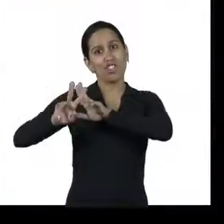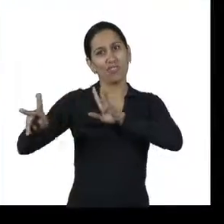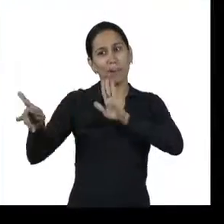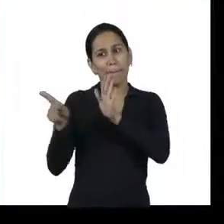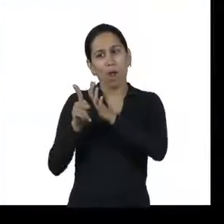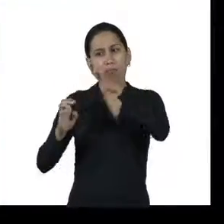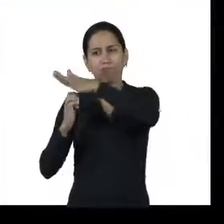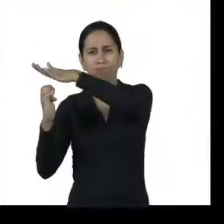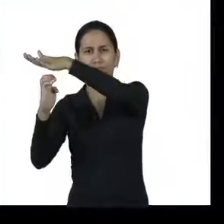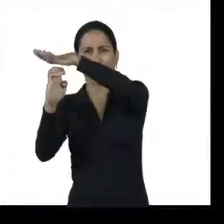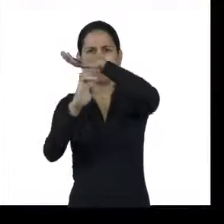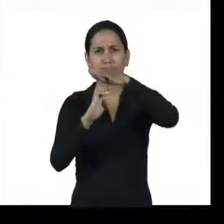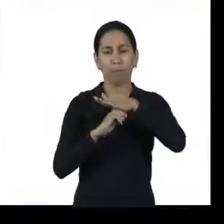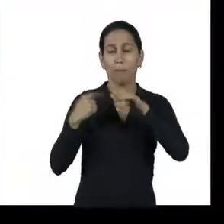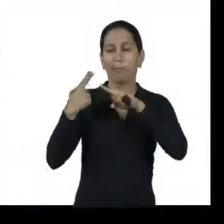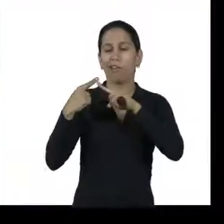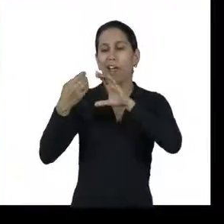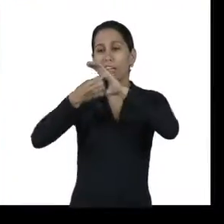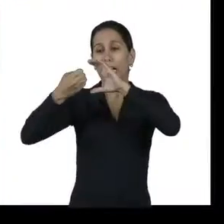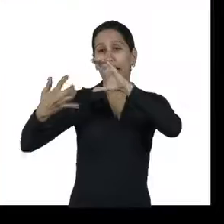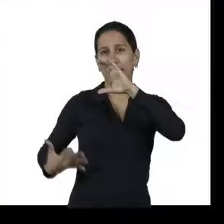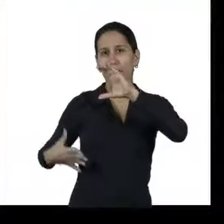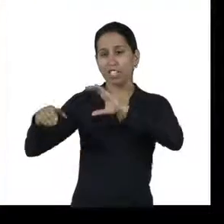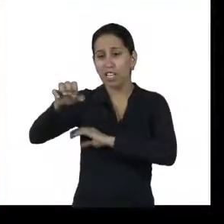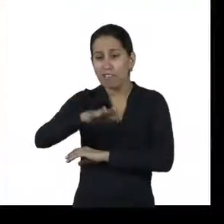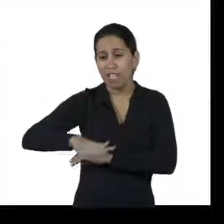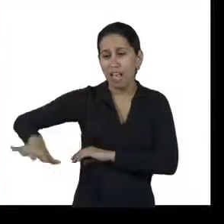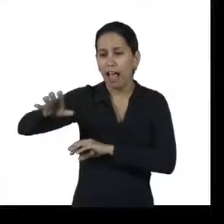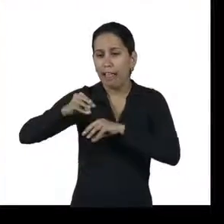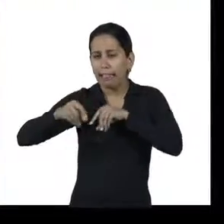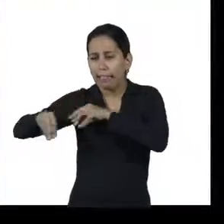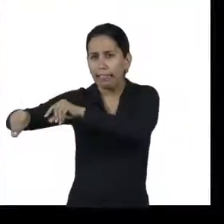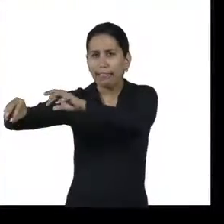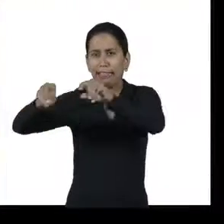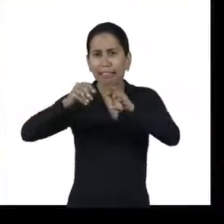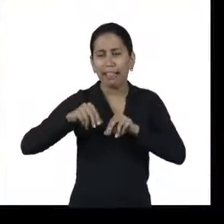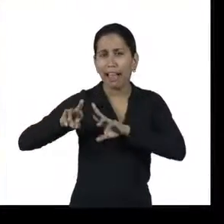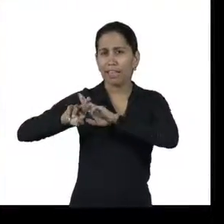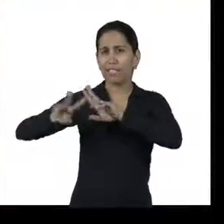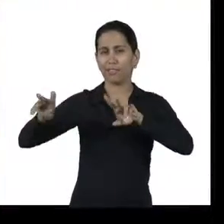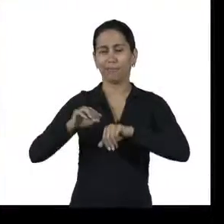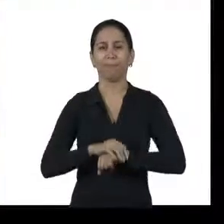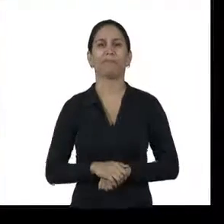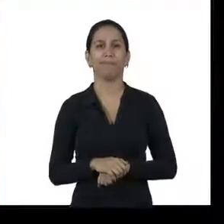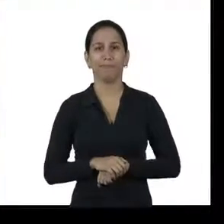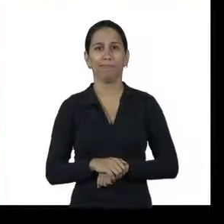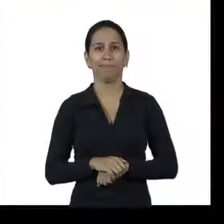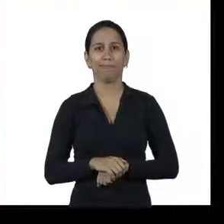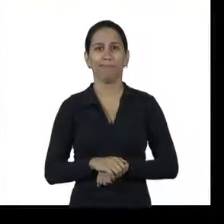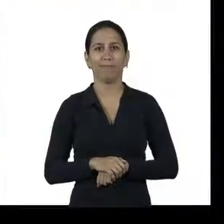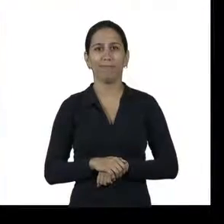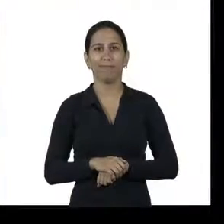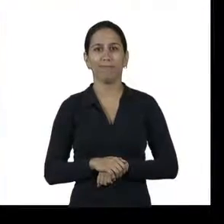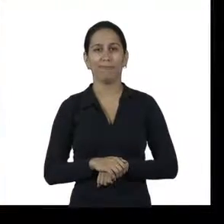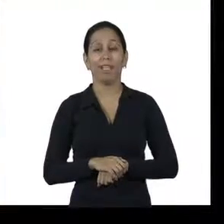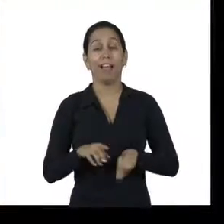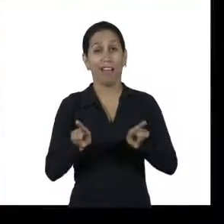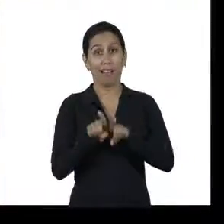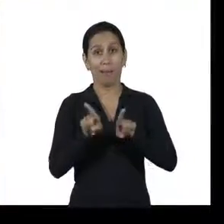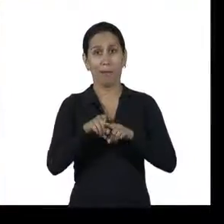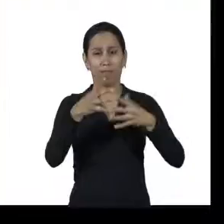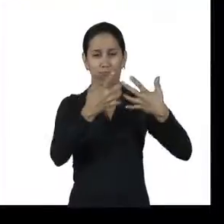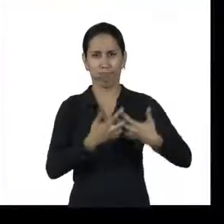empresa, pois as características do terreno variam. E tem mais, os veículos devem contar com itens de segurança, como faróis